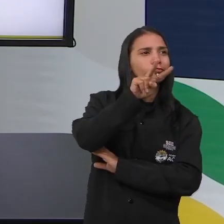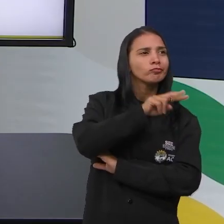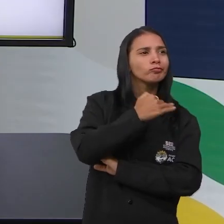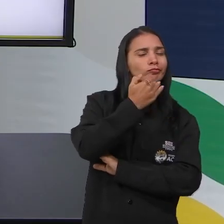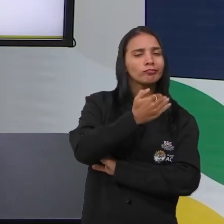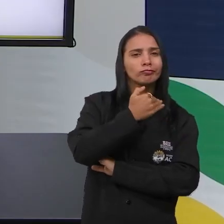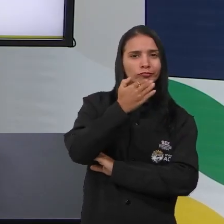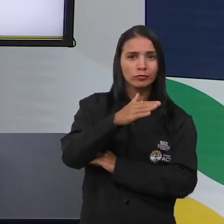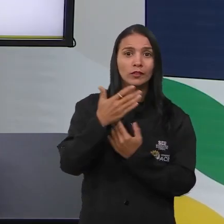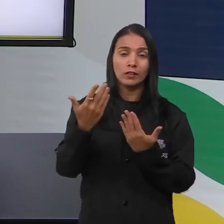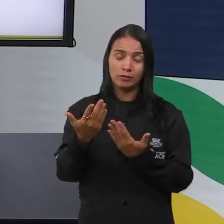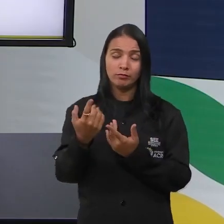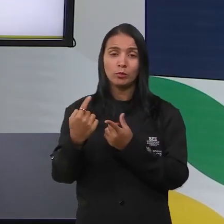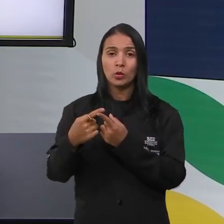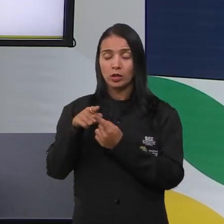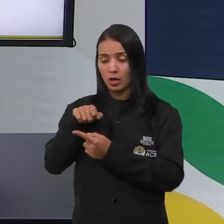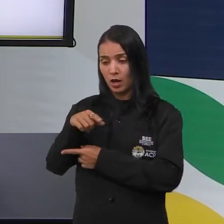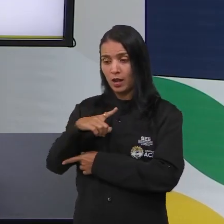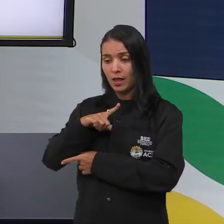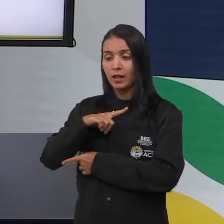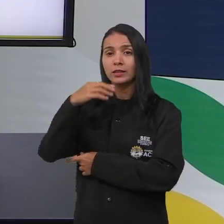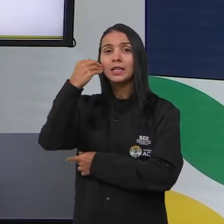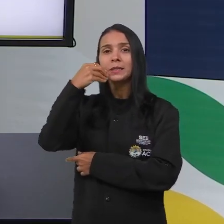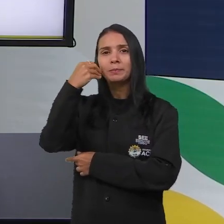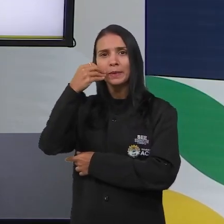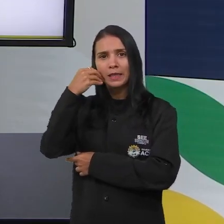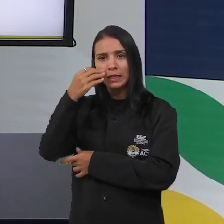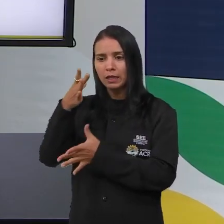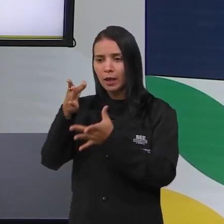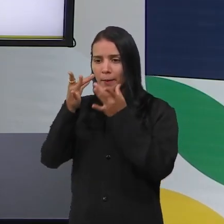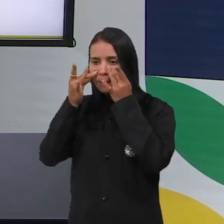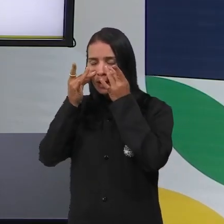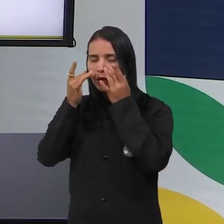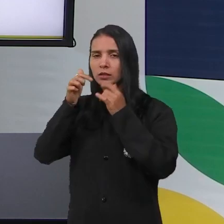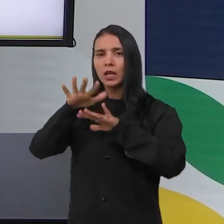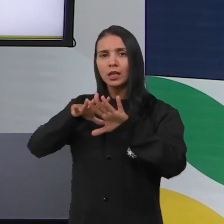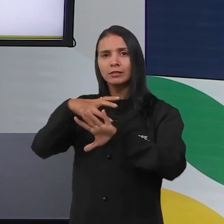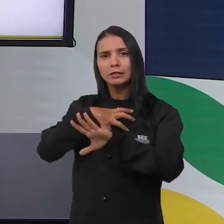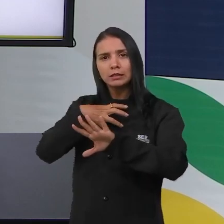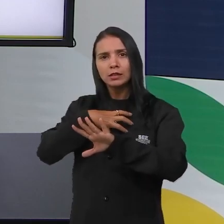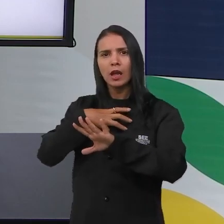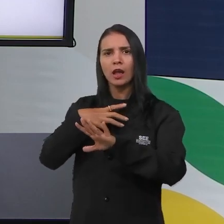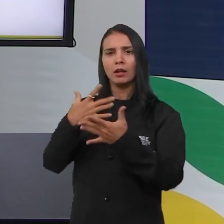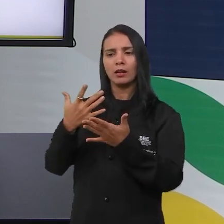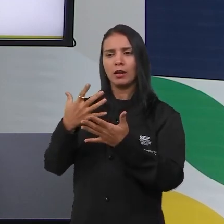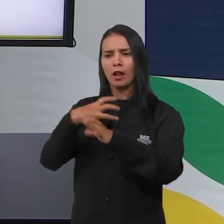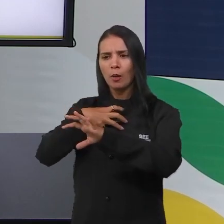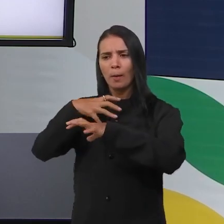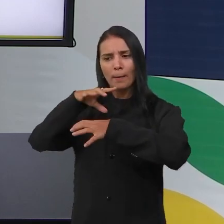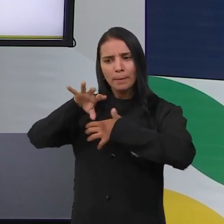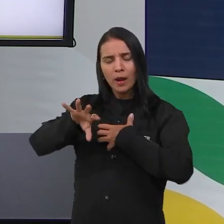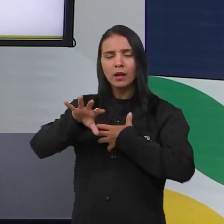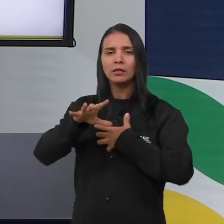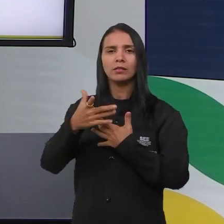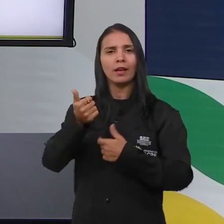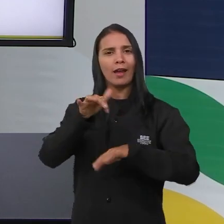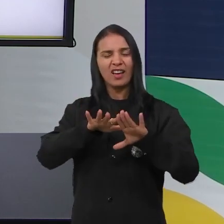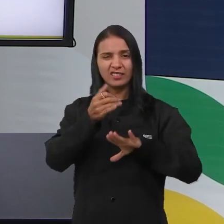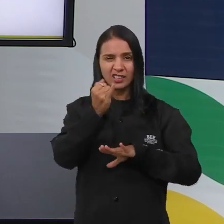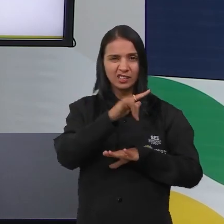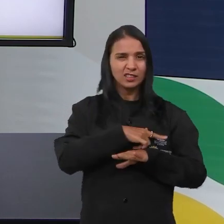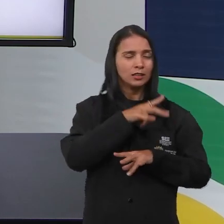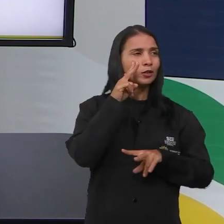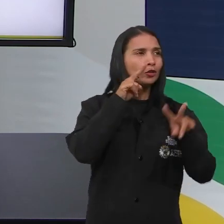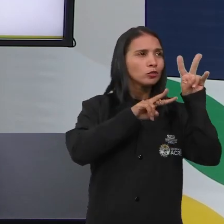crítico, de vivência, de compreensão e até mesmo de acessar aquela informação. Uma notícia talvez no jornal ali do rodapé você não iria